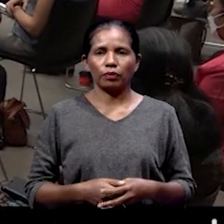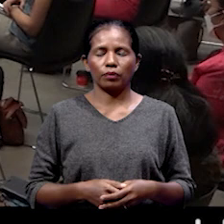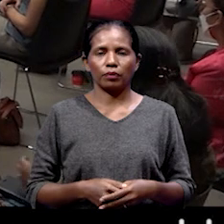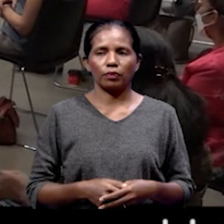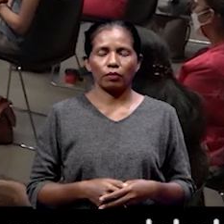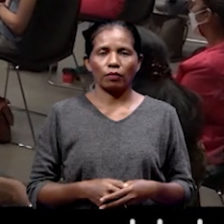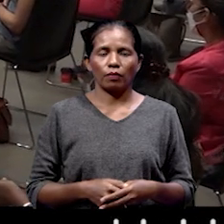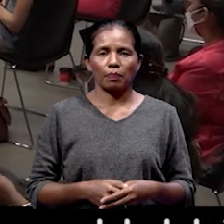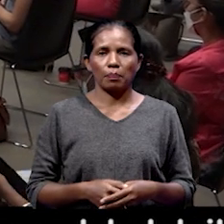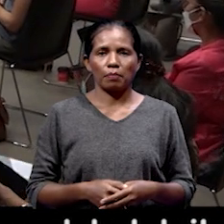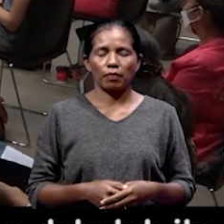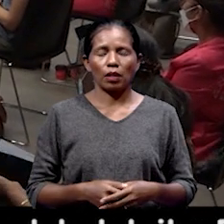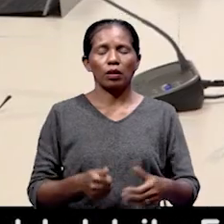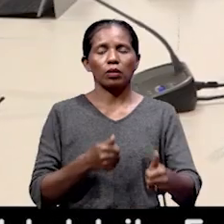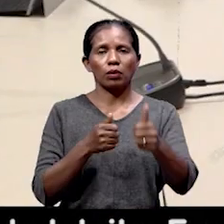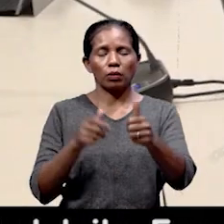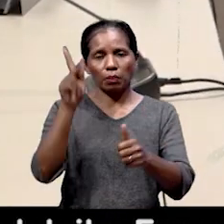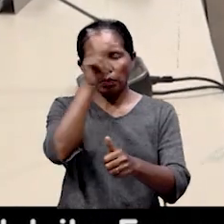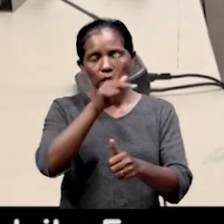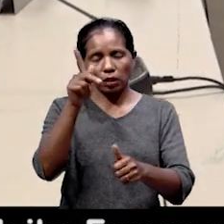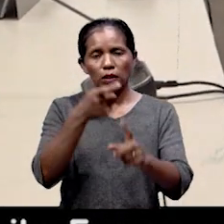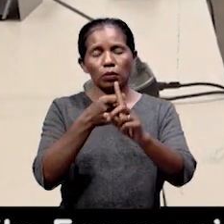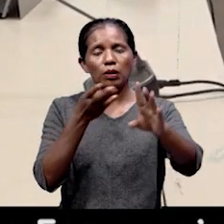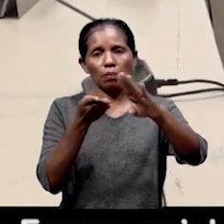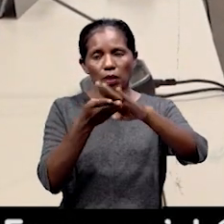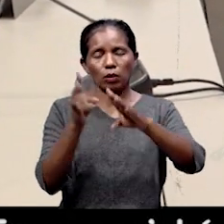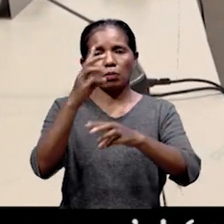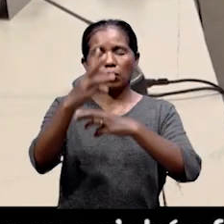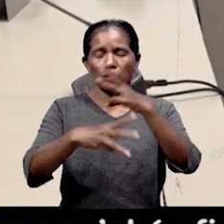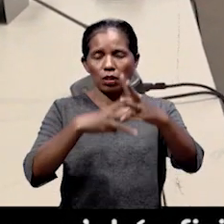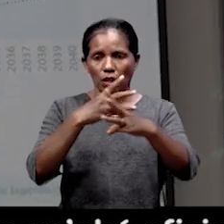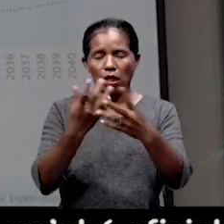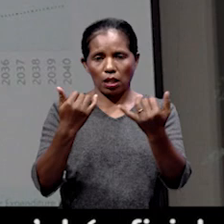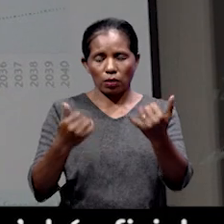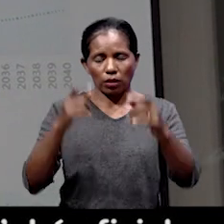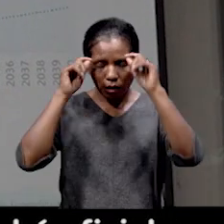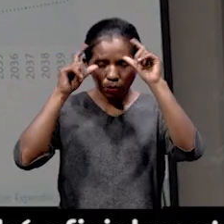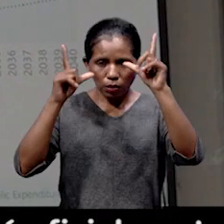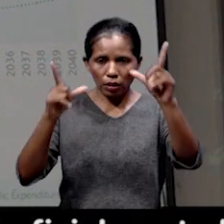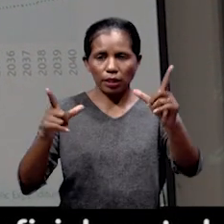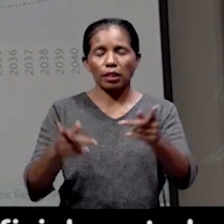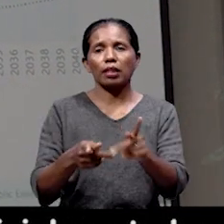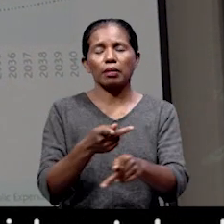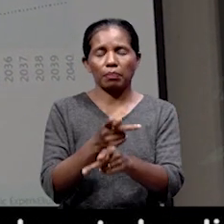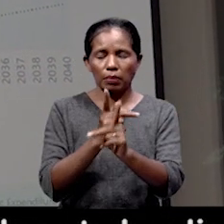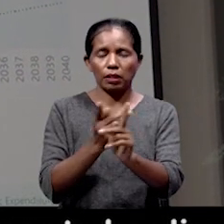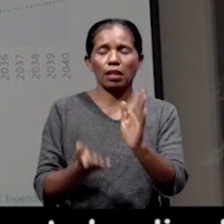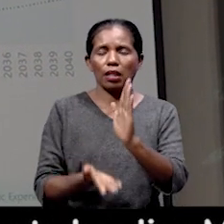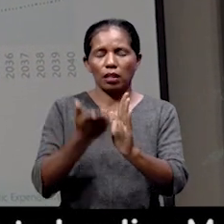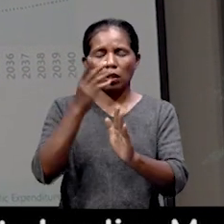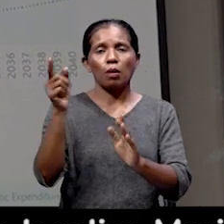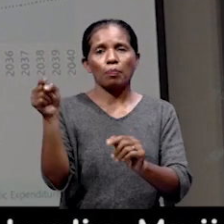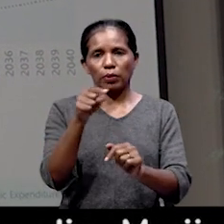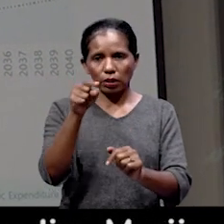Tuir pesquisa husi Banco Mundial dau net Timor-Leste nia taxa despesa pública asliu iha mundu 0%